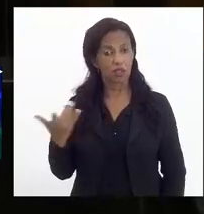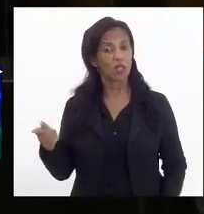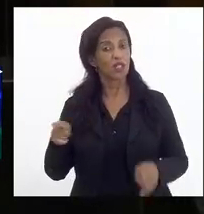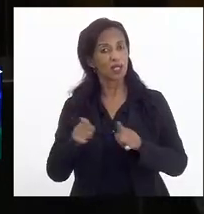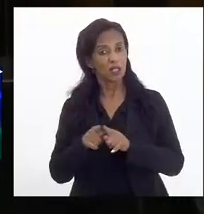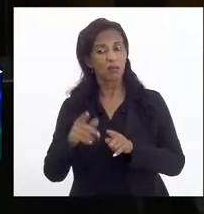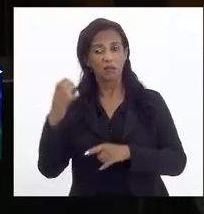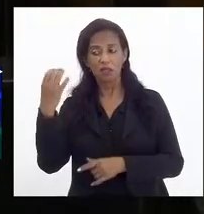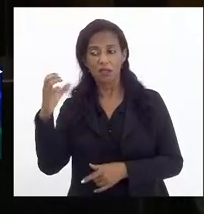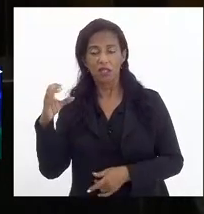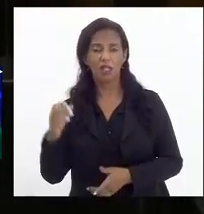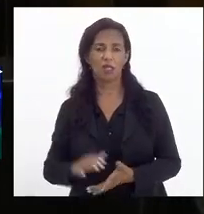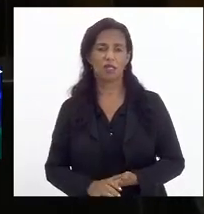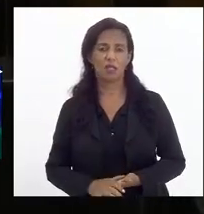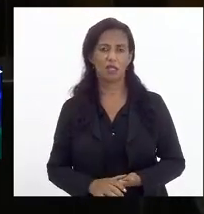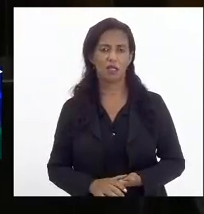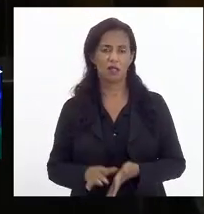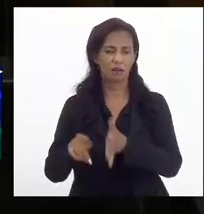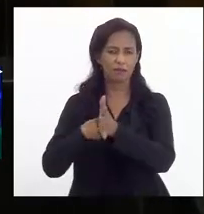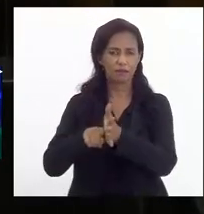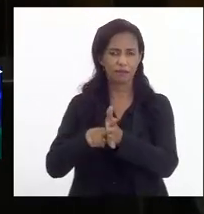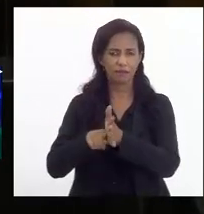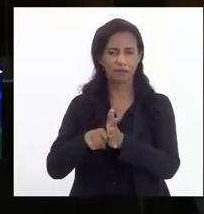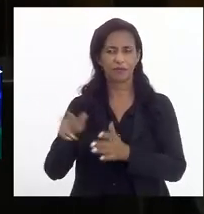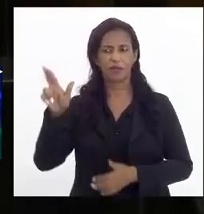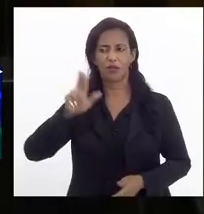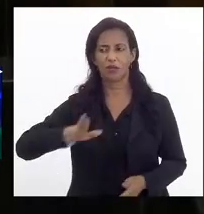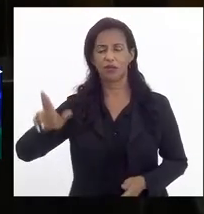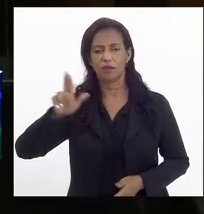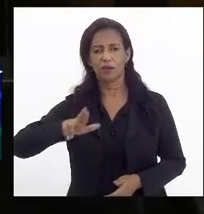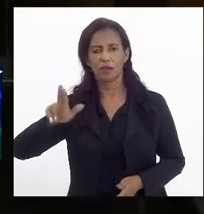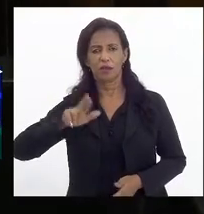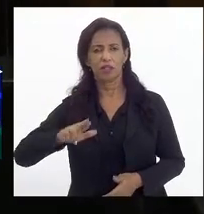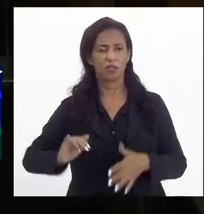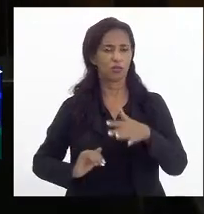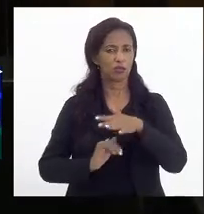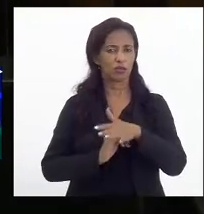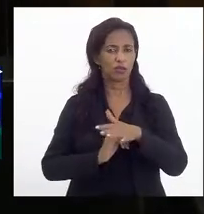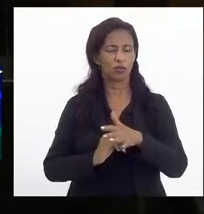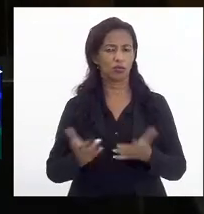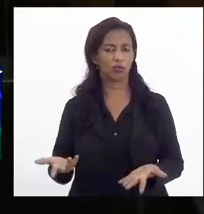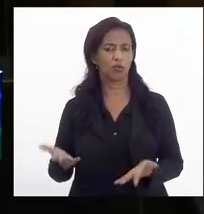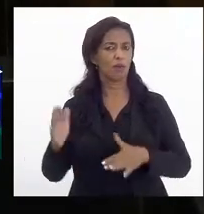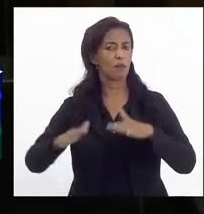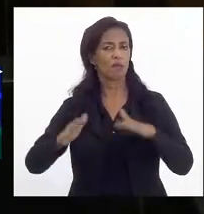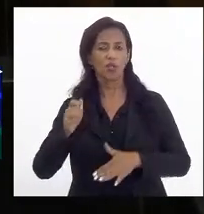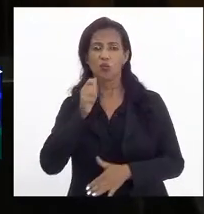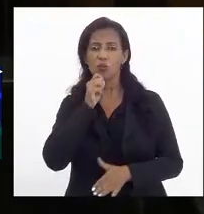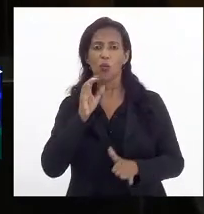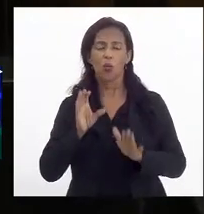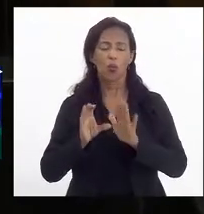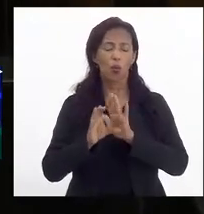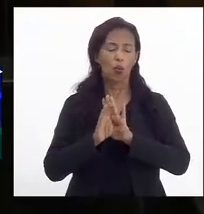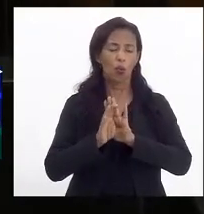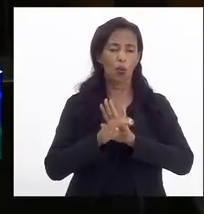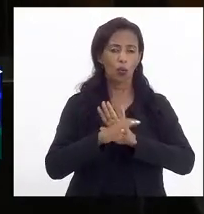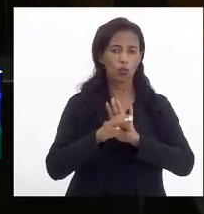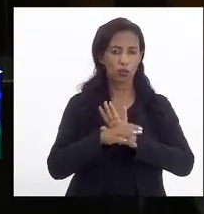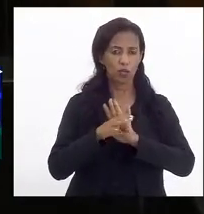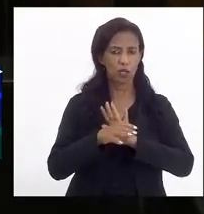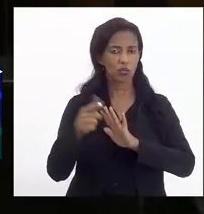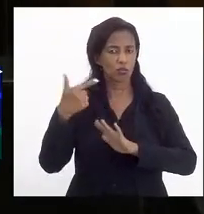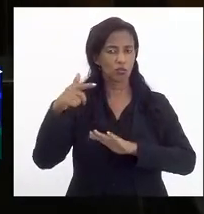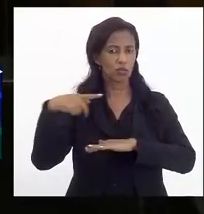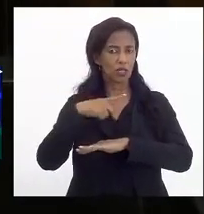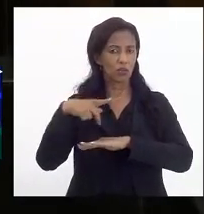ciência da pesquisa produzida nas universidades e nos Instituto de Pesquisa mesmo sem o contexto da pandemia não há nenhum país